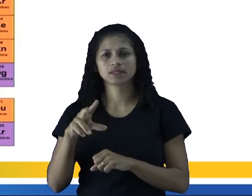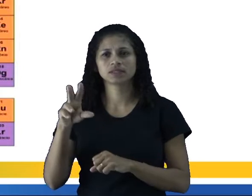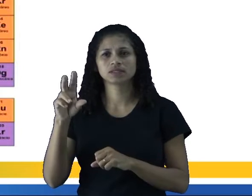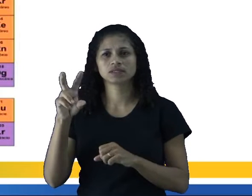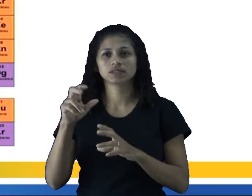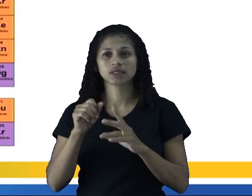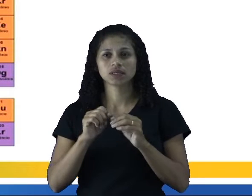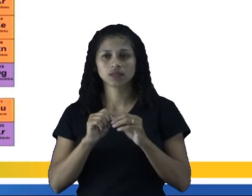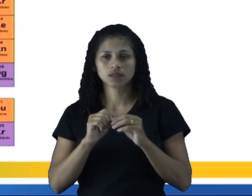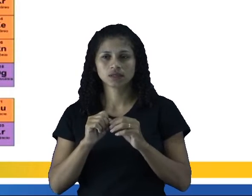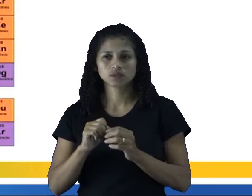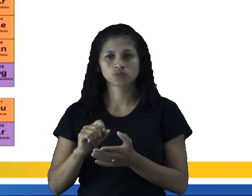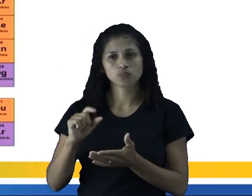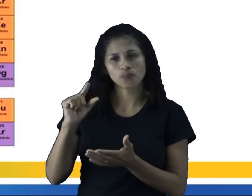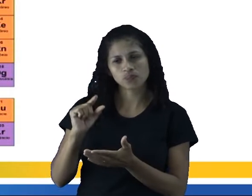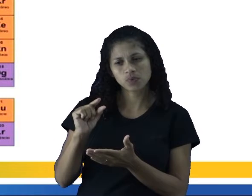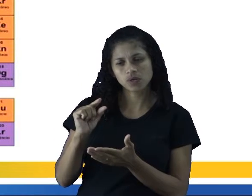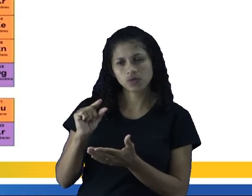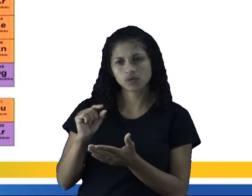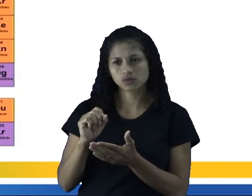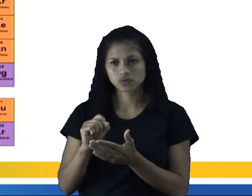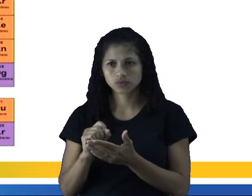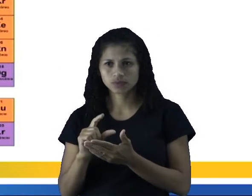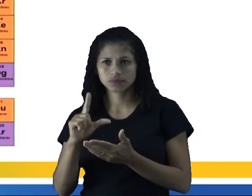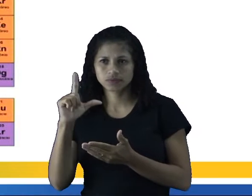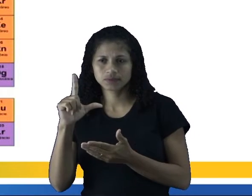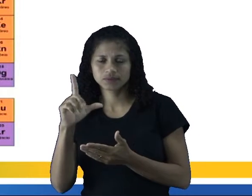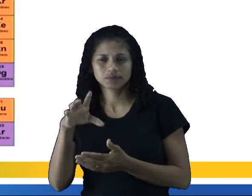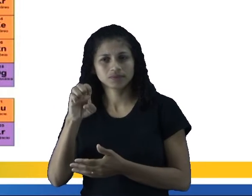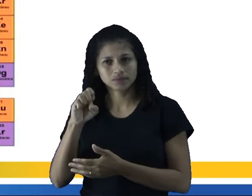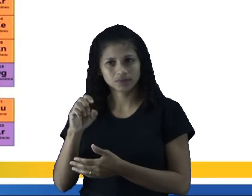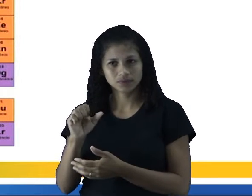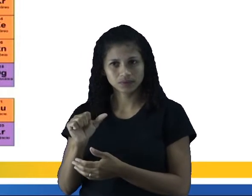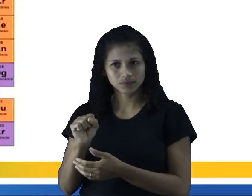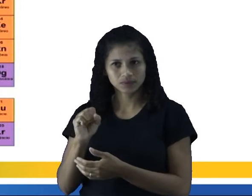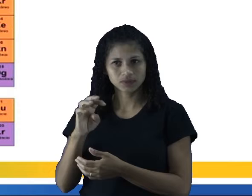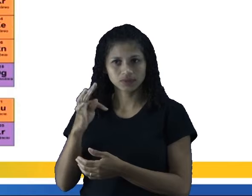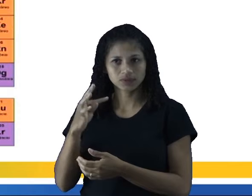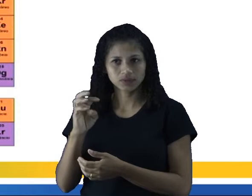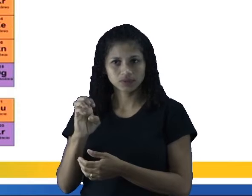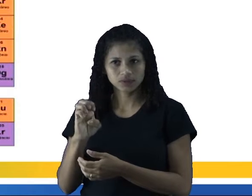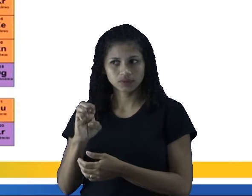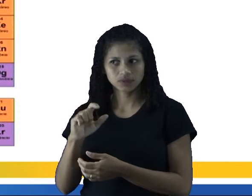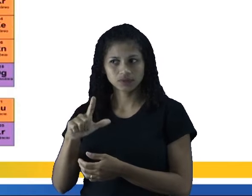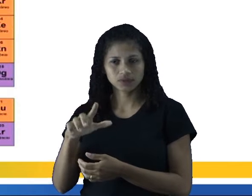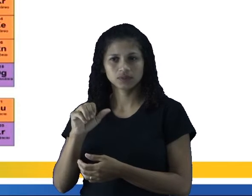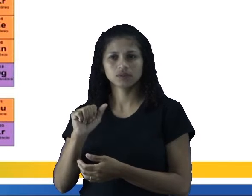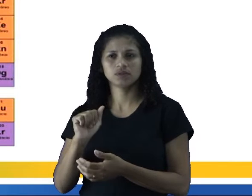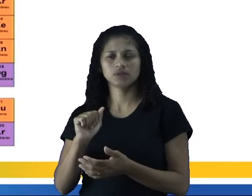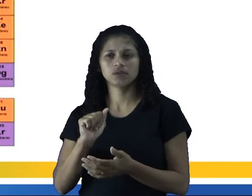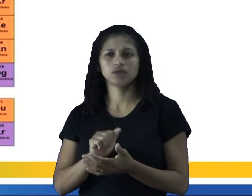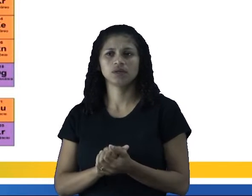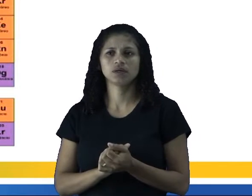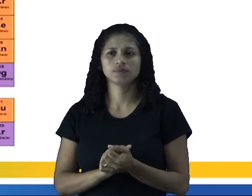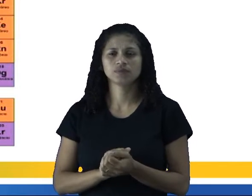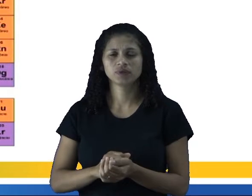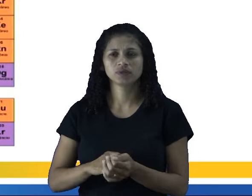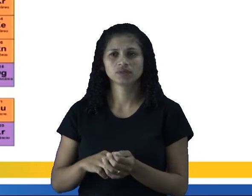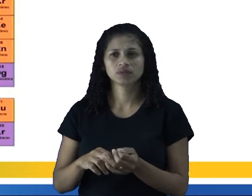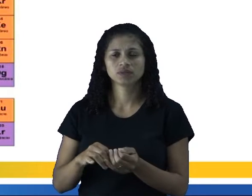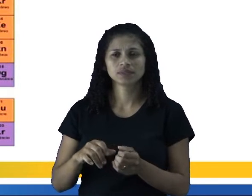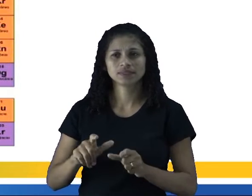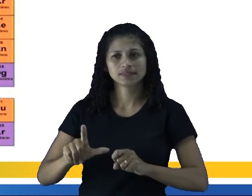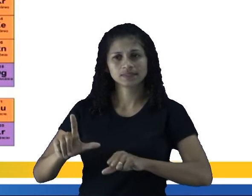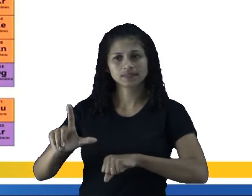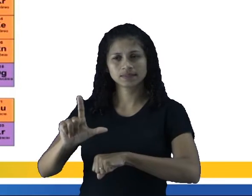estrelas grandes. Os laranjas, né, veio ali de supernovas, né, da explosão das supernovas. E esses que estão em lilás,